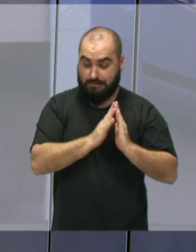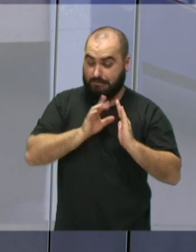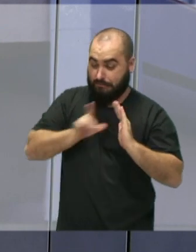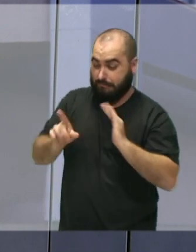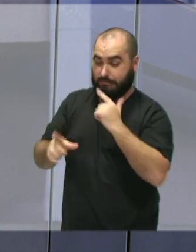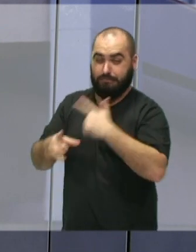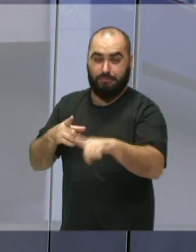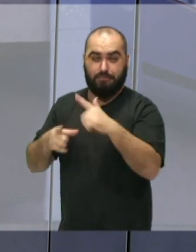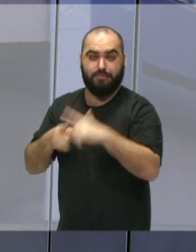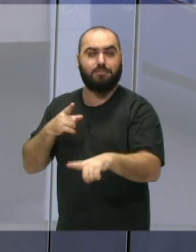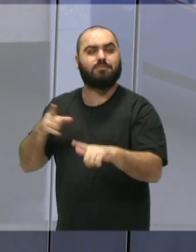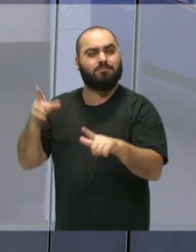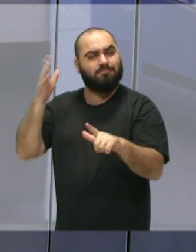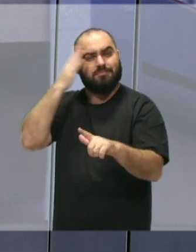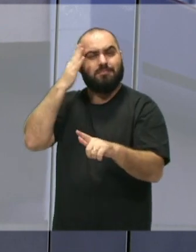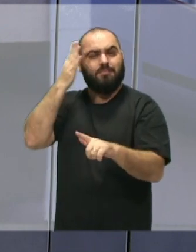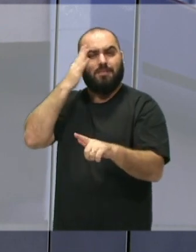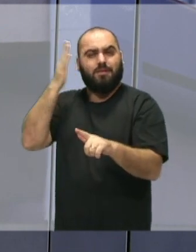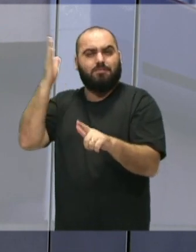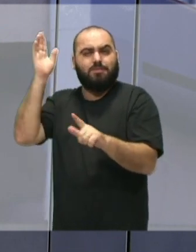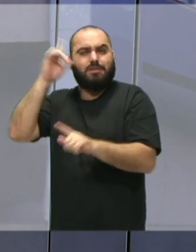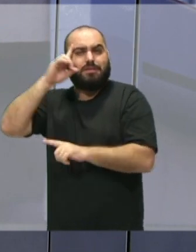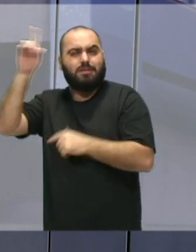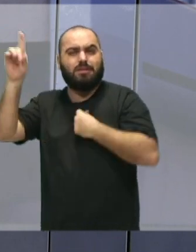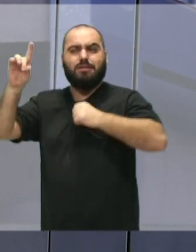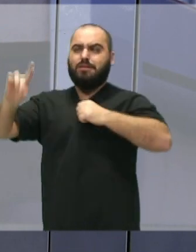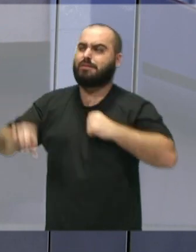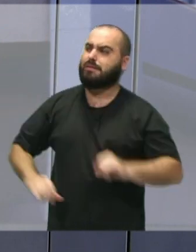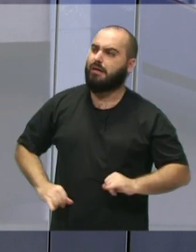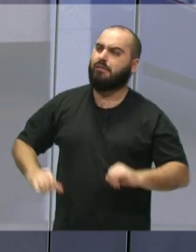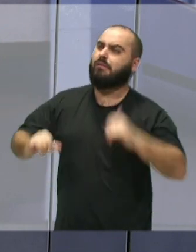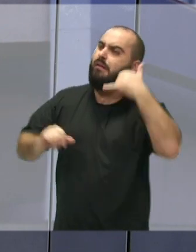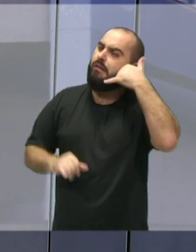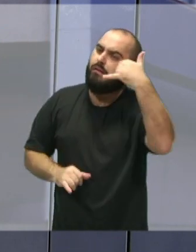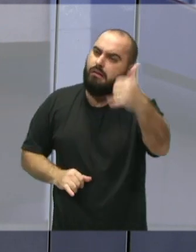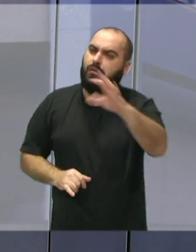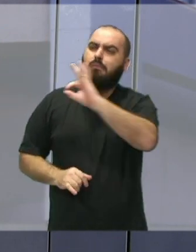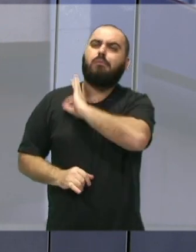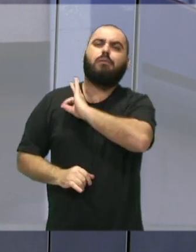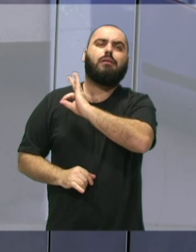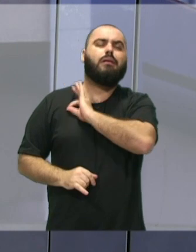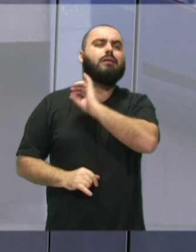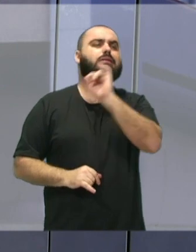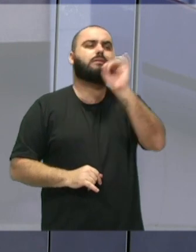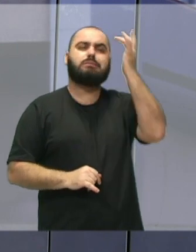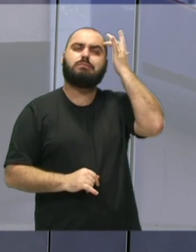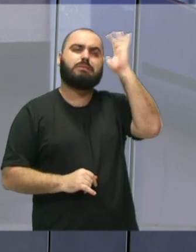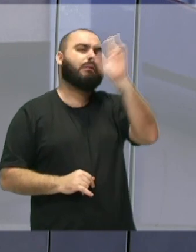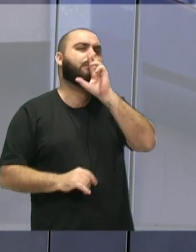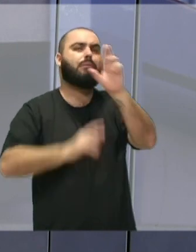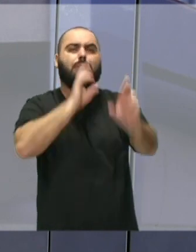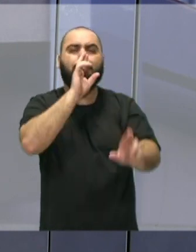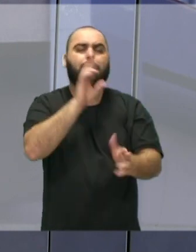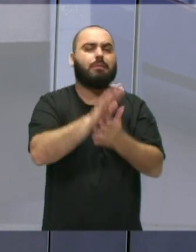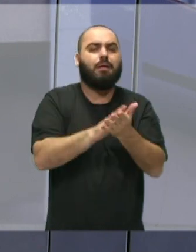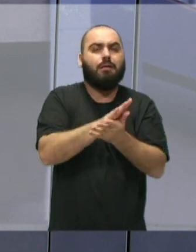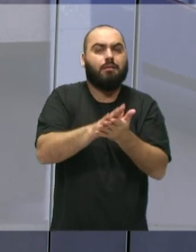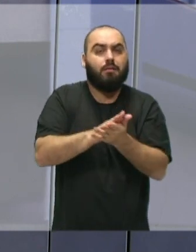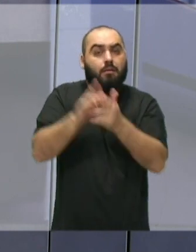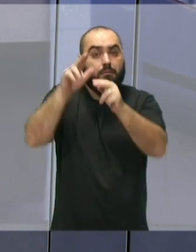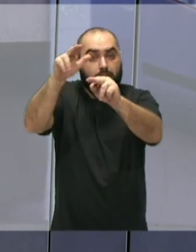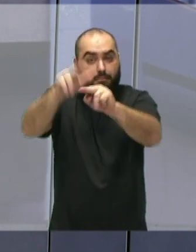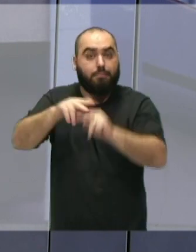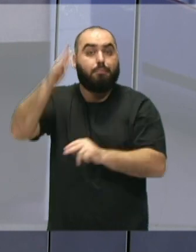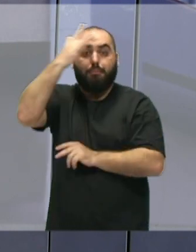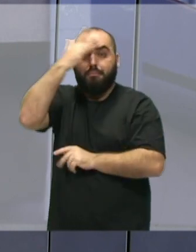estraga a noite, que estraga o dia, que estraga o mês, porque daí liga para a polícia, não sabe o que faz. Então, eu estou num momento que as pessoas na rua têm